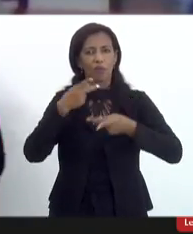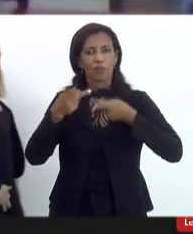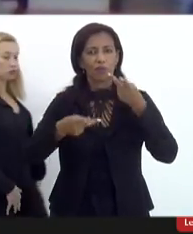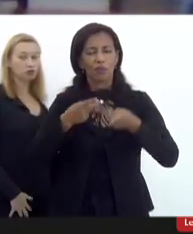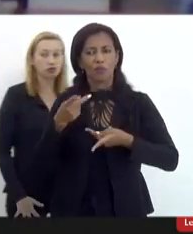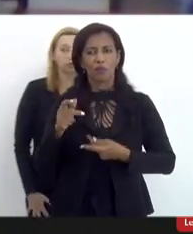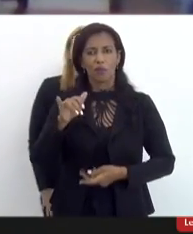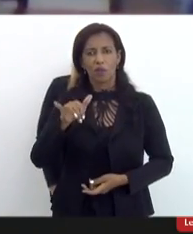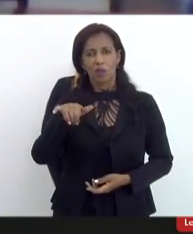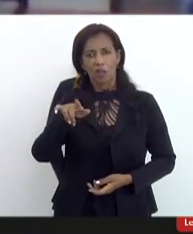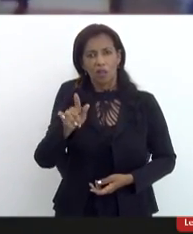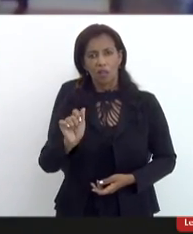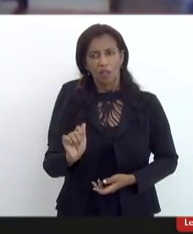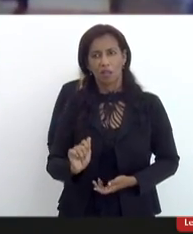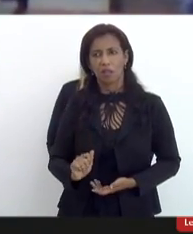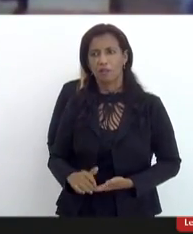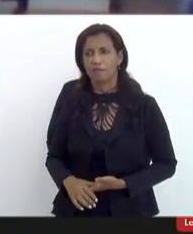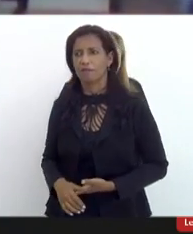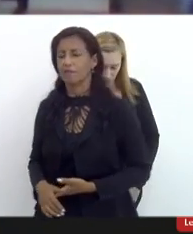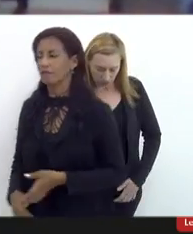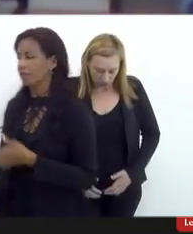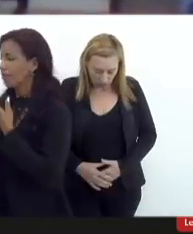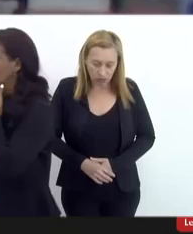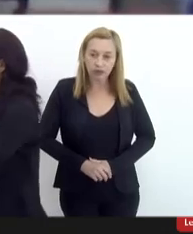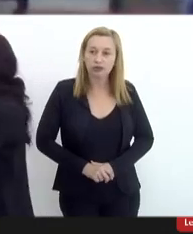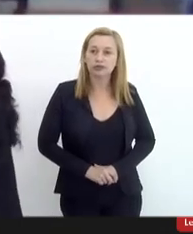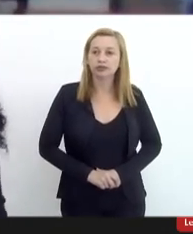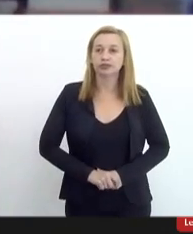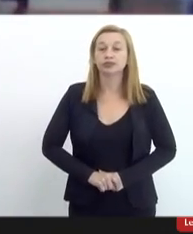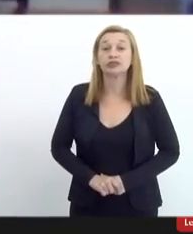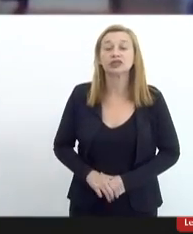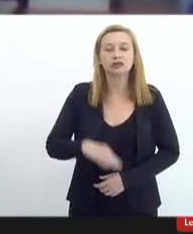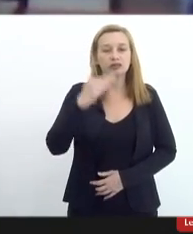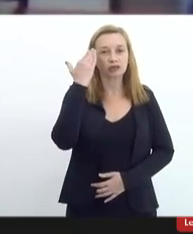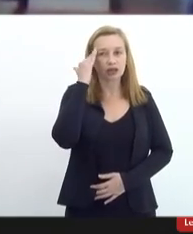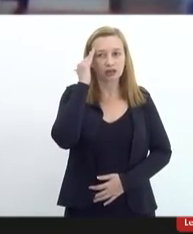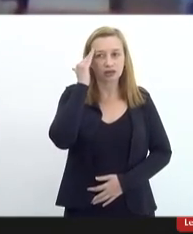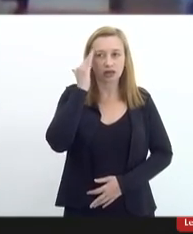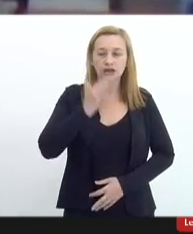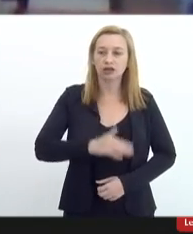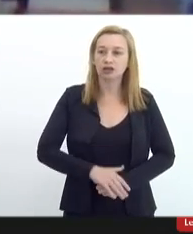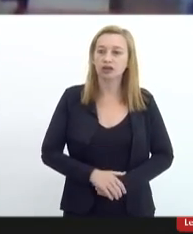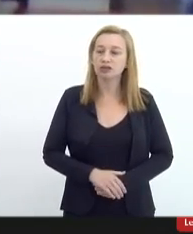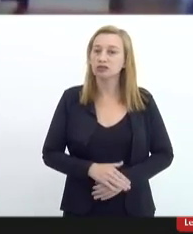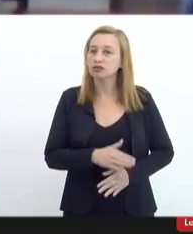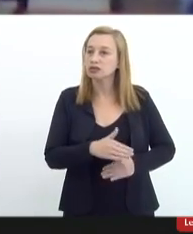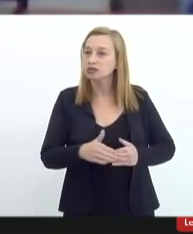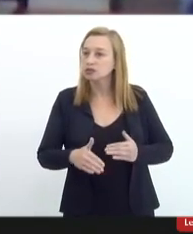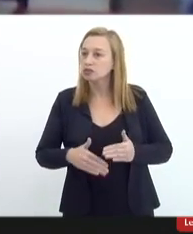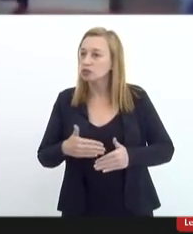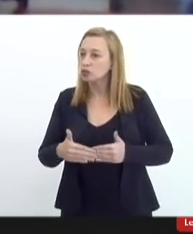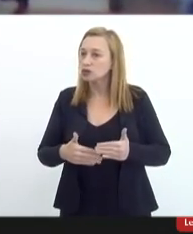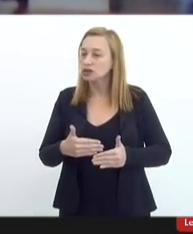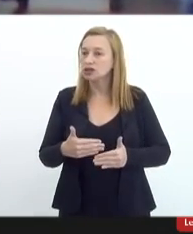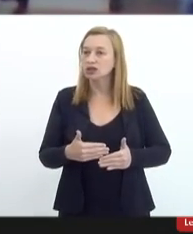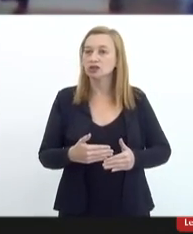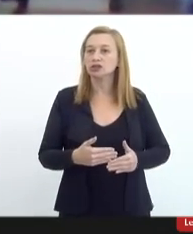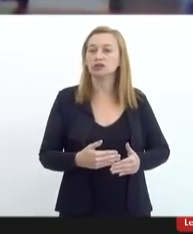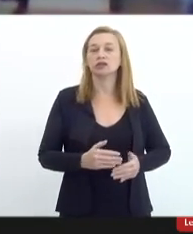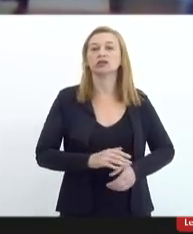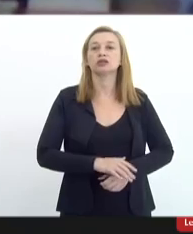IA, é básico e fundamental entender que Esse processo está